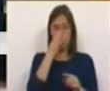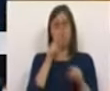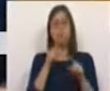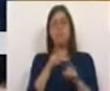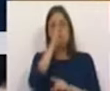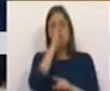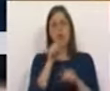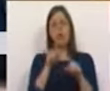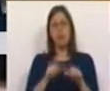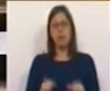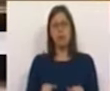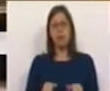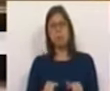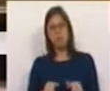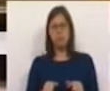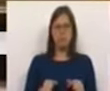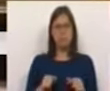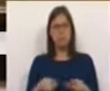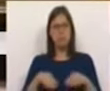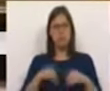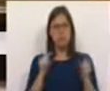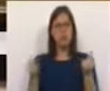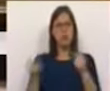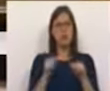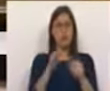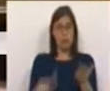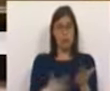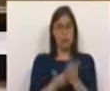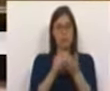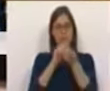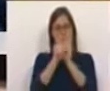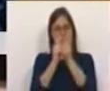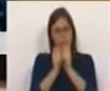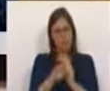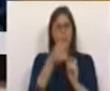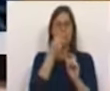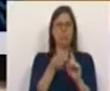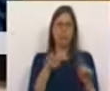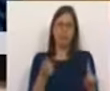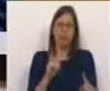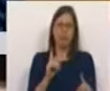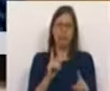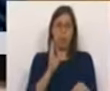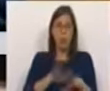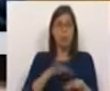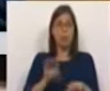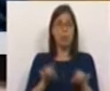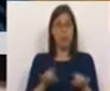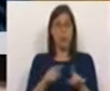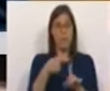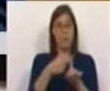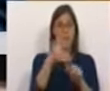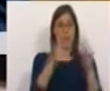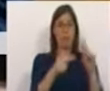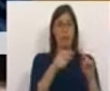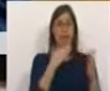ou não o Governo de acordo com a discussão desta proposta no sentido de corrigir a injustiça resultante do